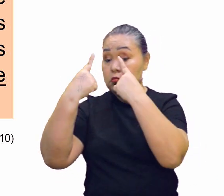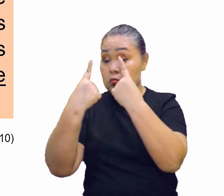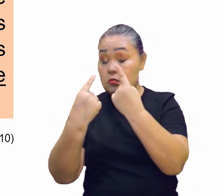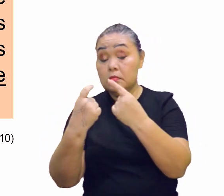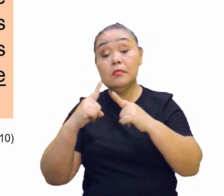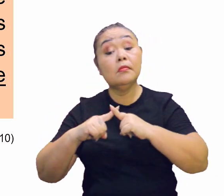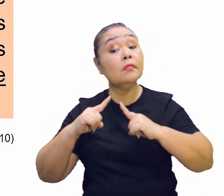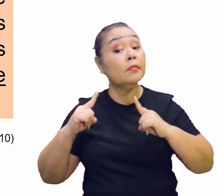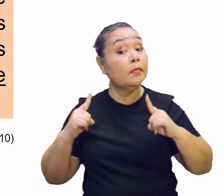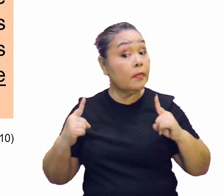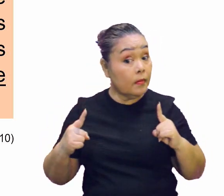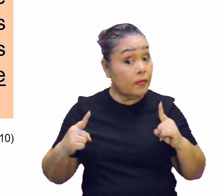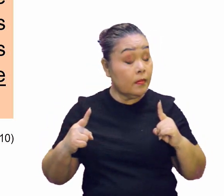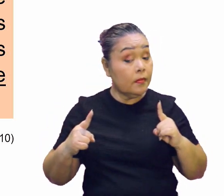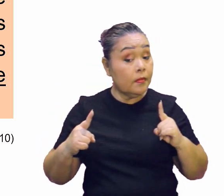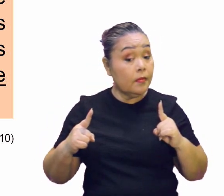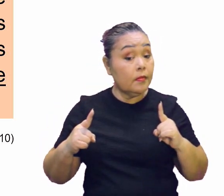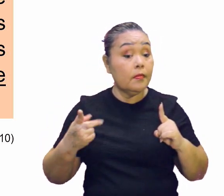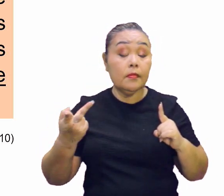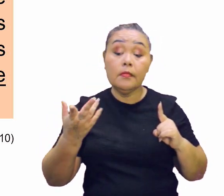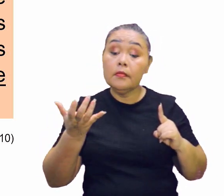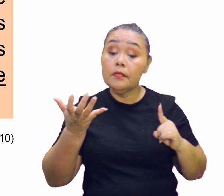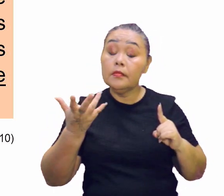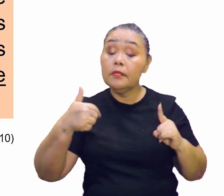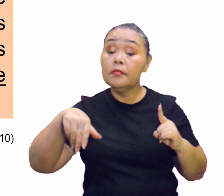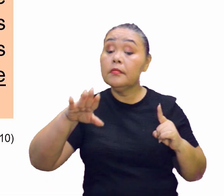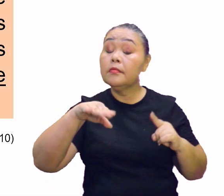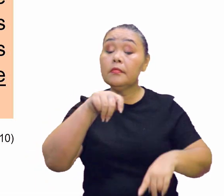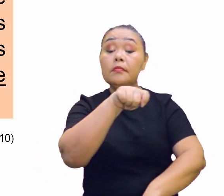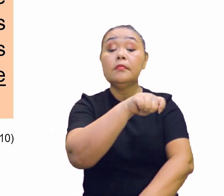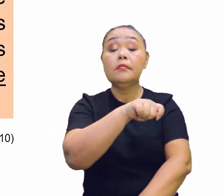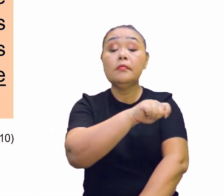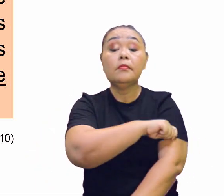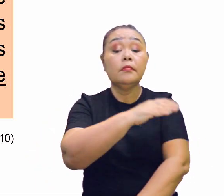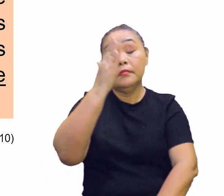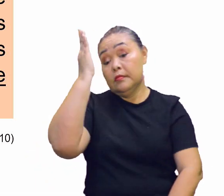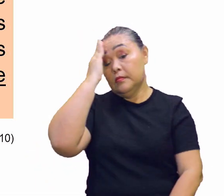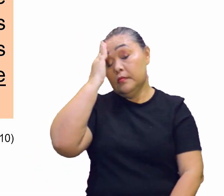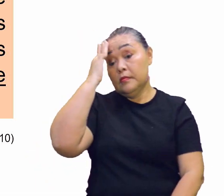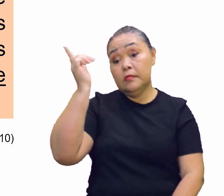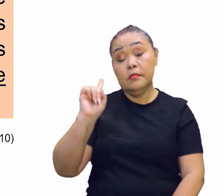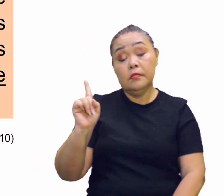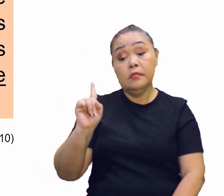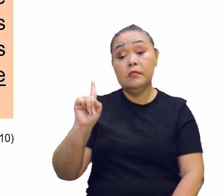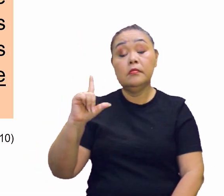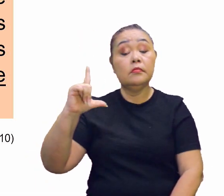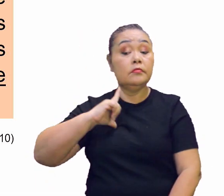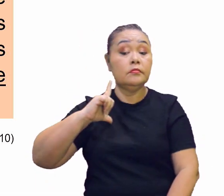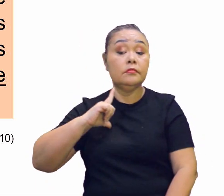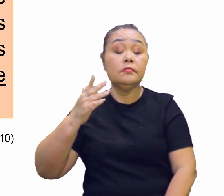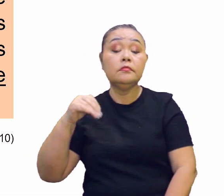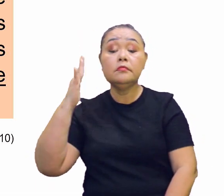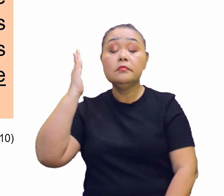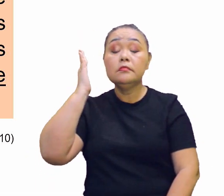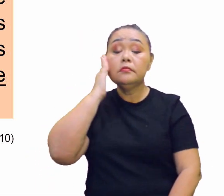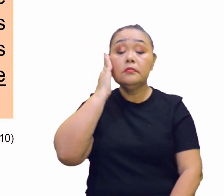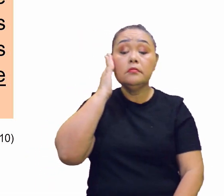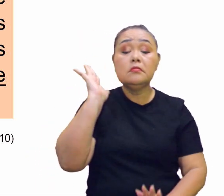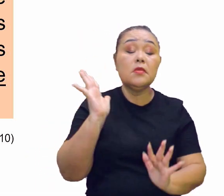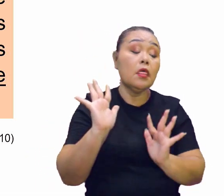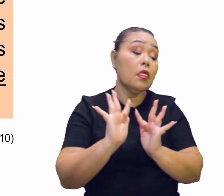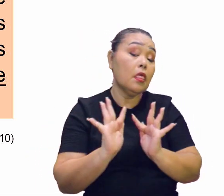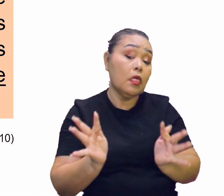interessante. Mas aí a gente quer que o aluno entenda que não basta a gente entender de forma